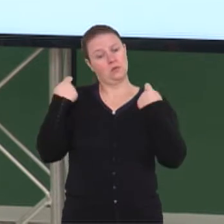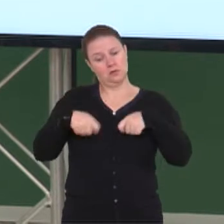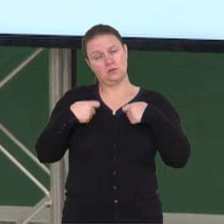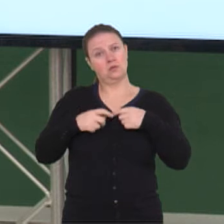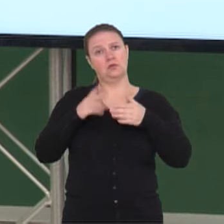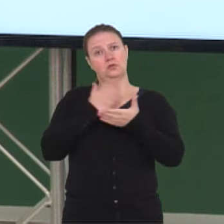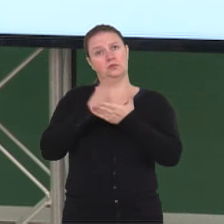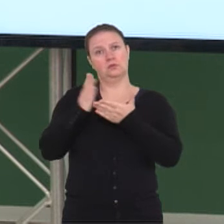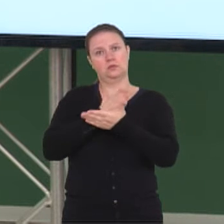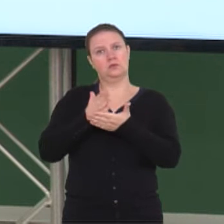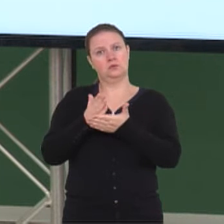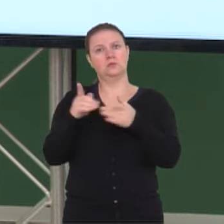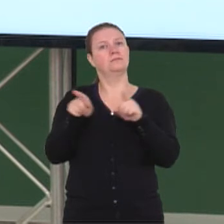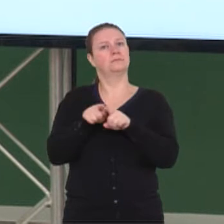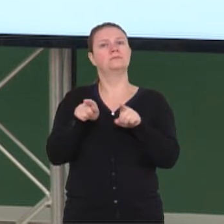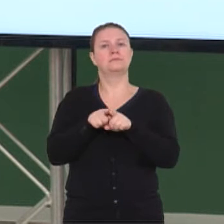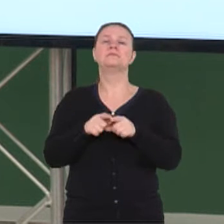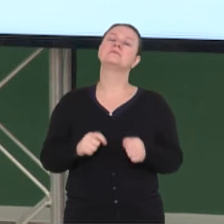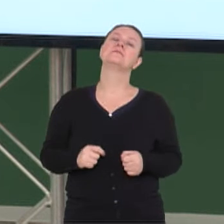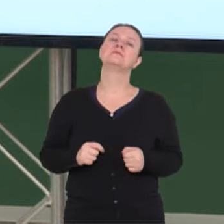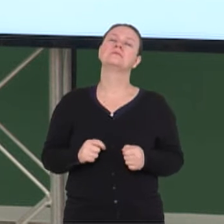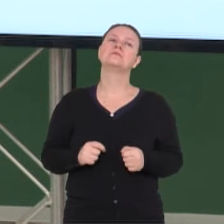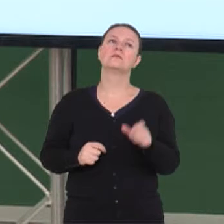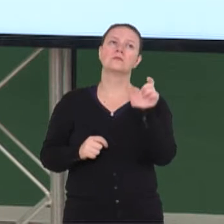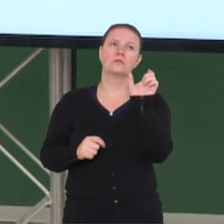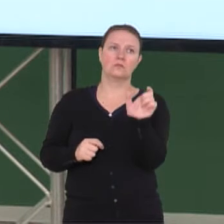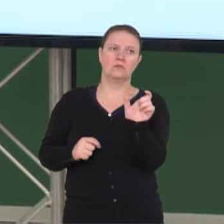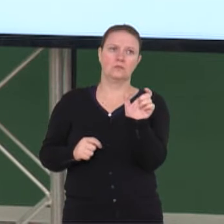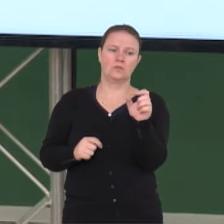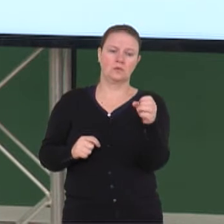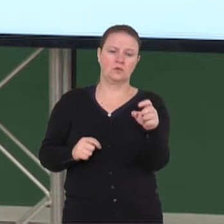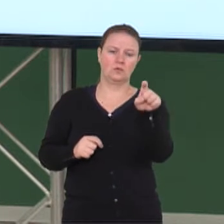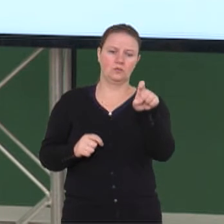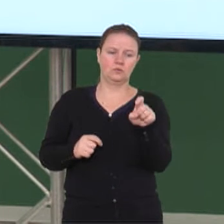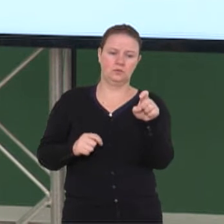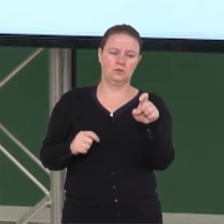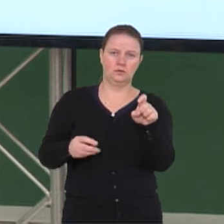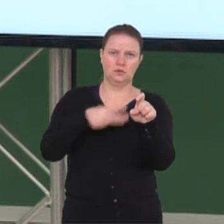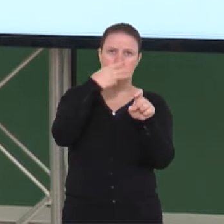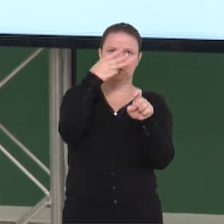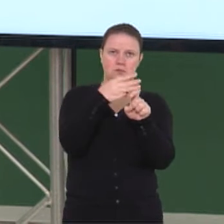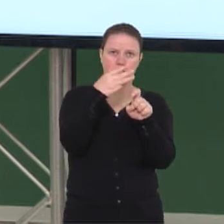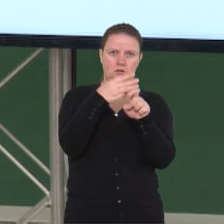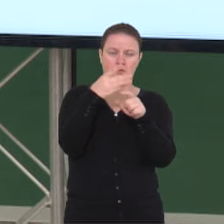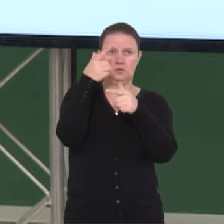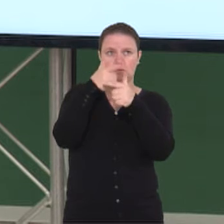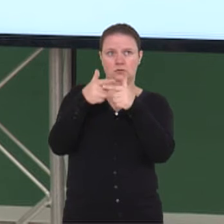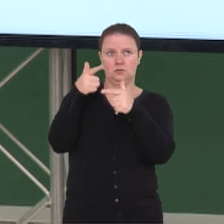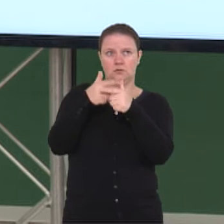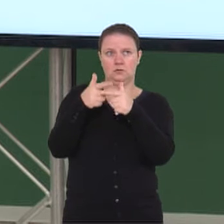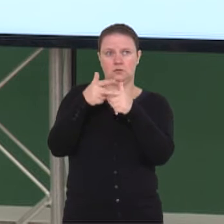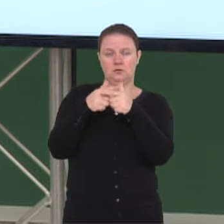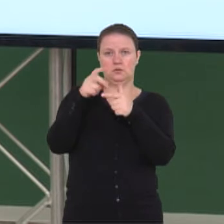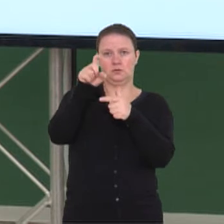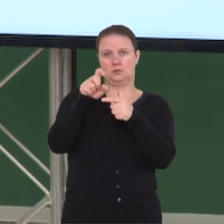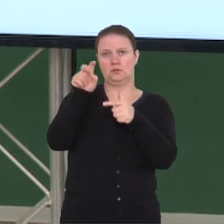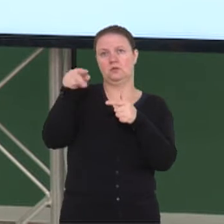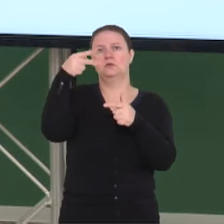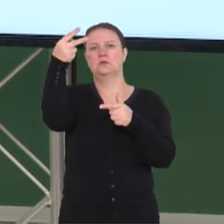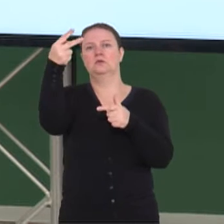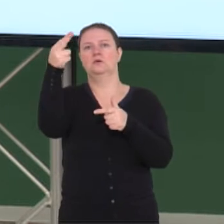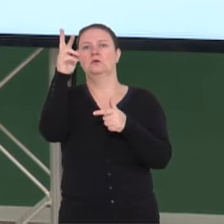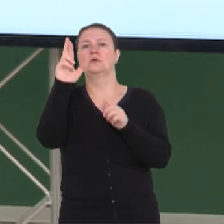frente. Próximo passo, então. Vou pegar o de maior grau daqui, dividir pelo primeiro de maior grau. Como